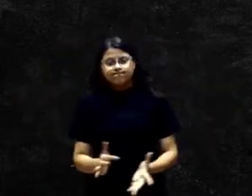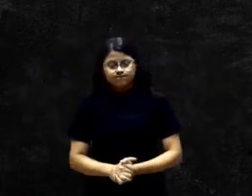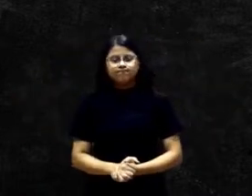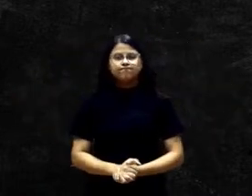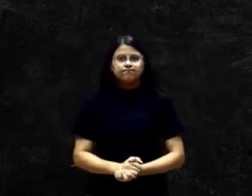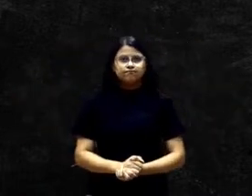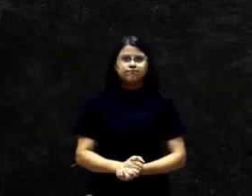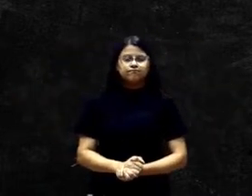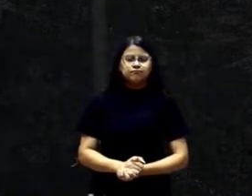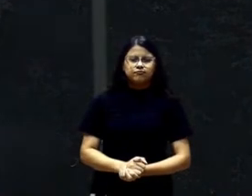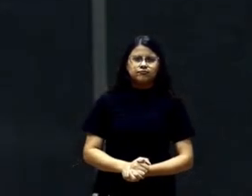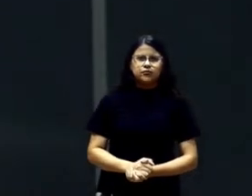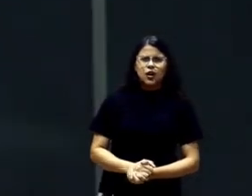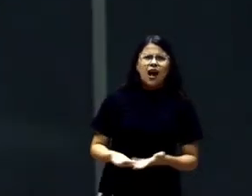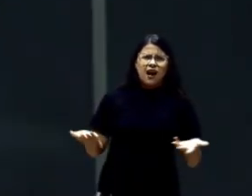Conhece alguém